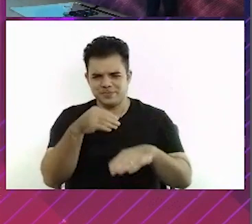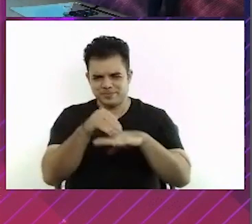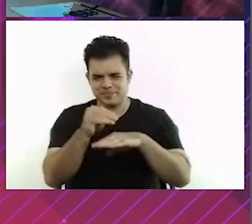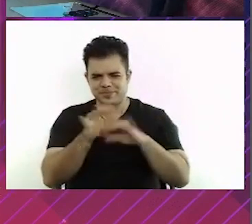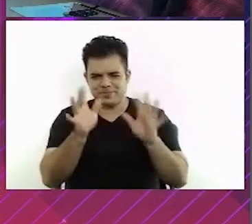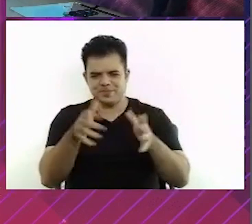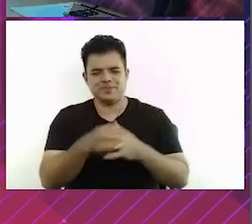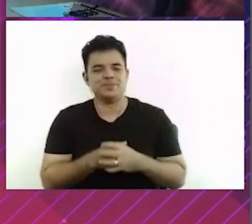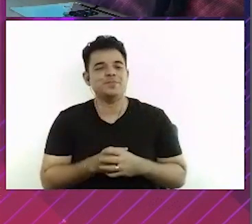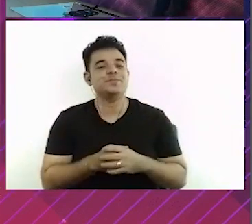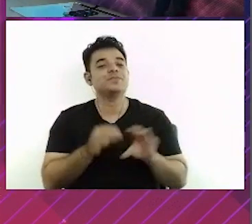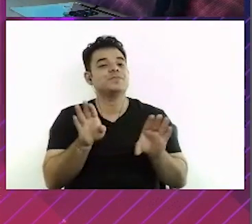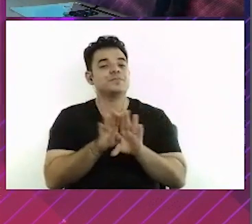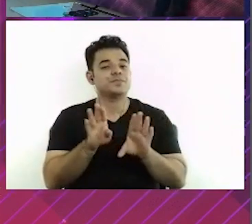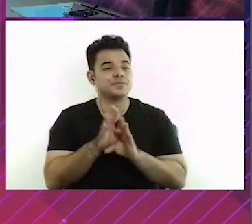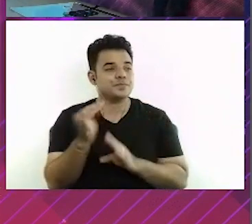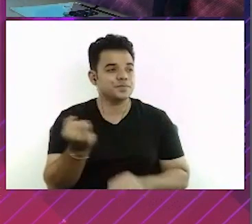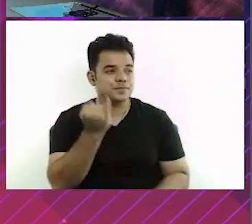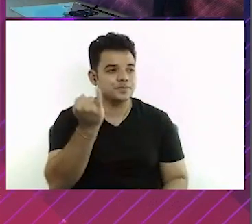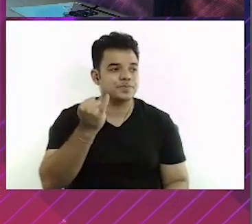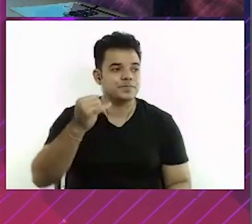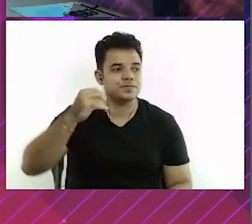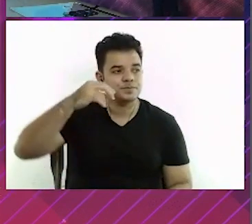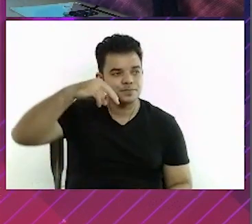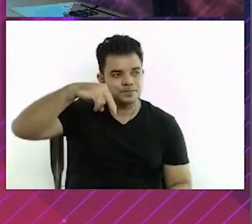É importante usar o MQPS, que é um